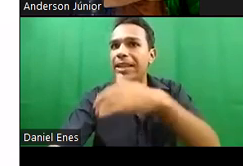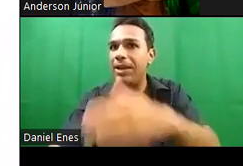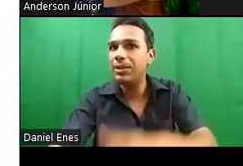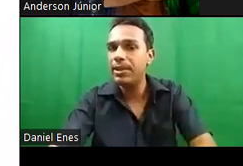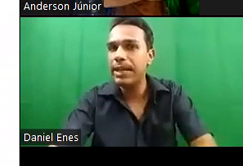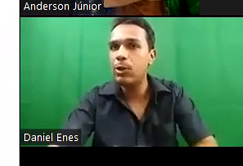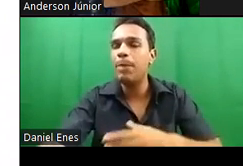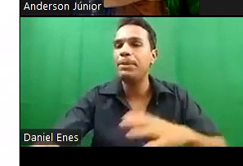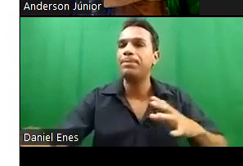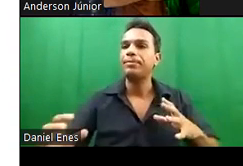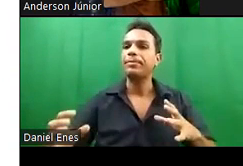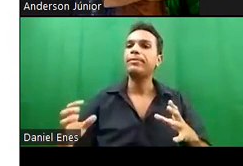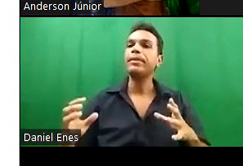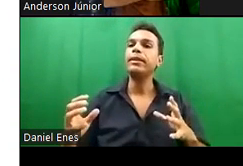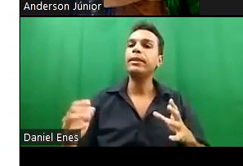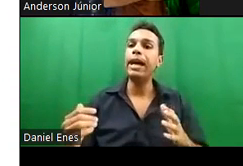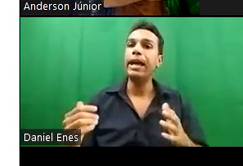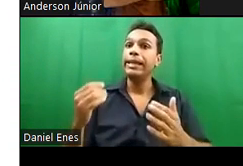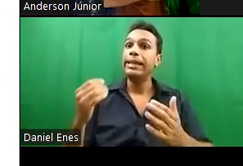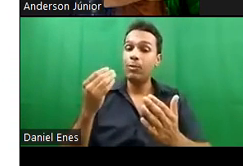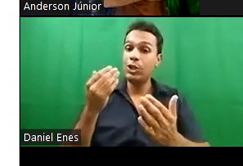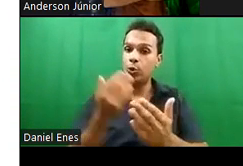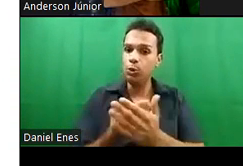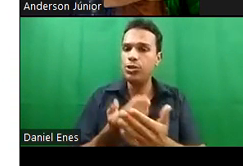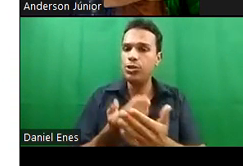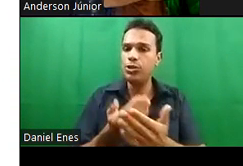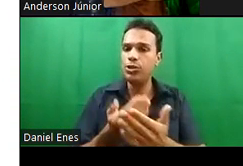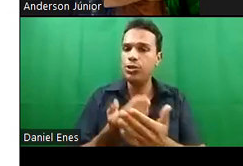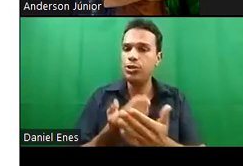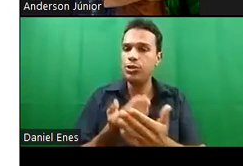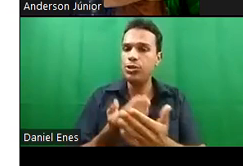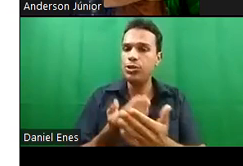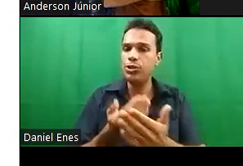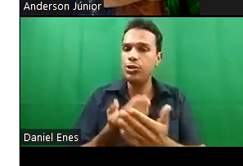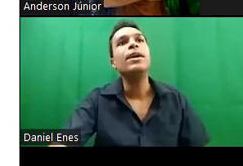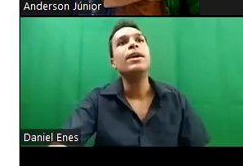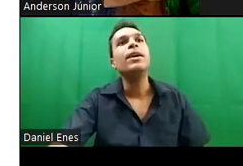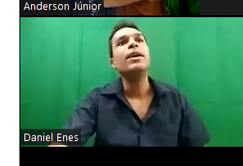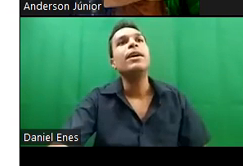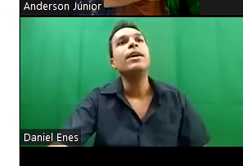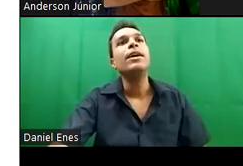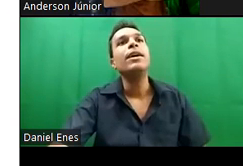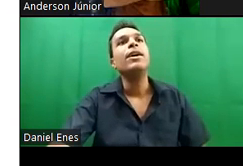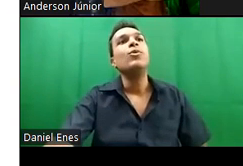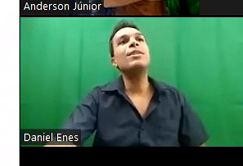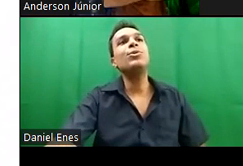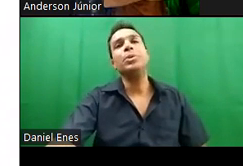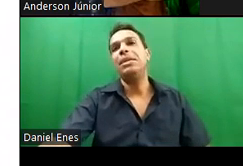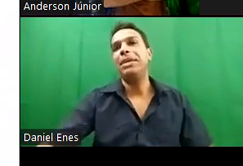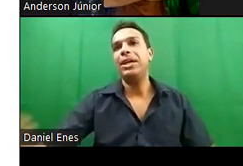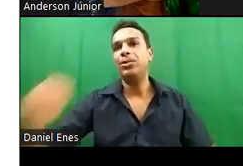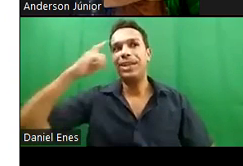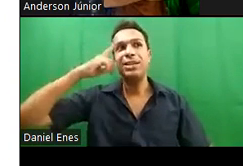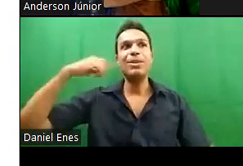lá da Quadros e Canopy, né? Que são estudos linguísticos da língua de sinais. O